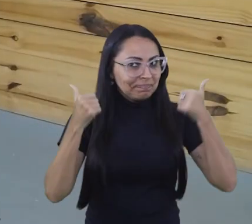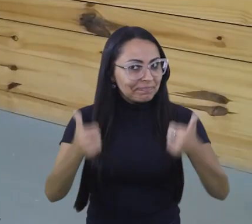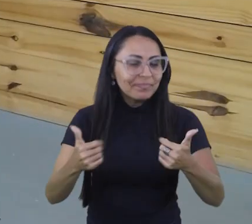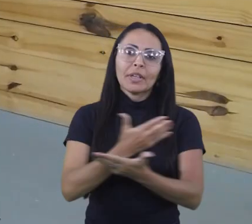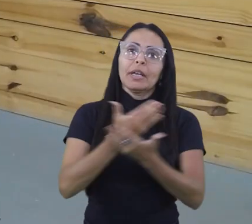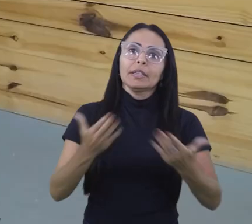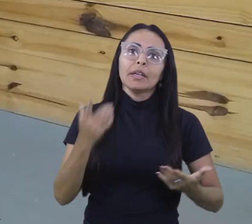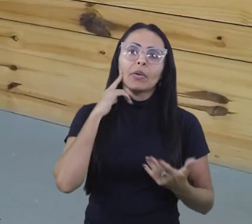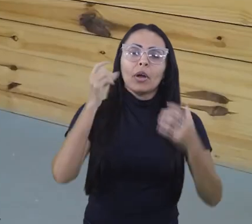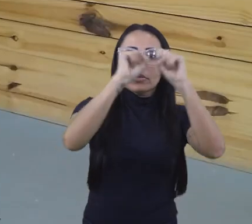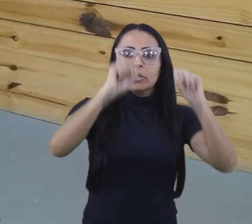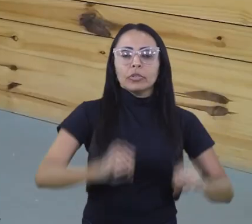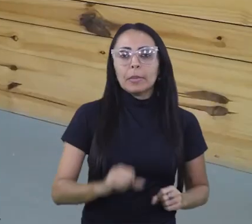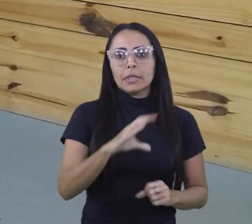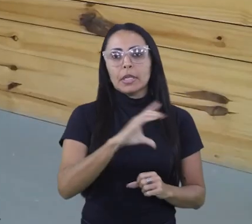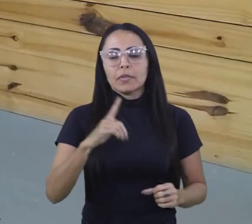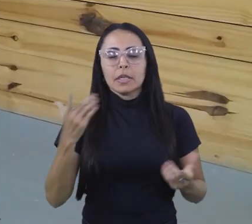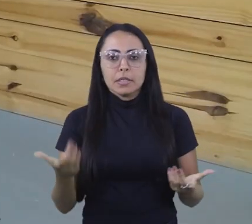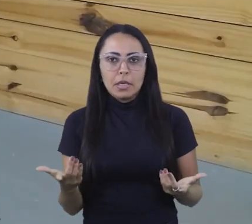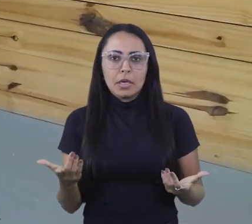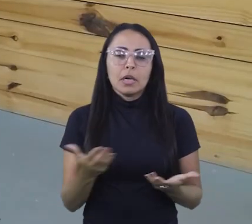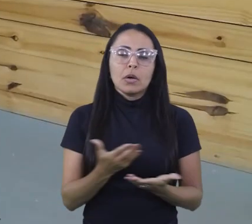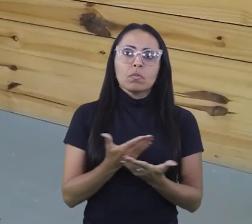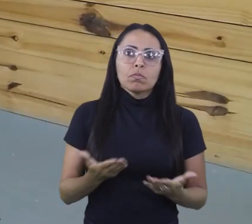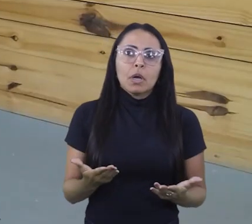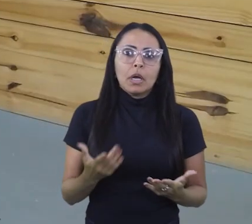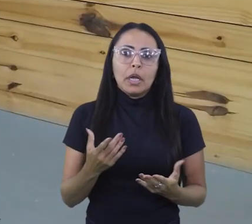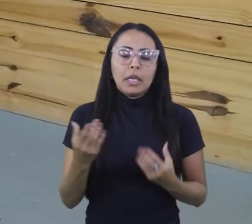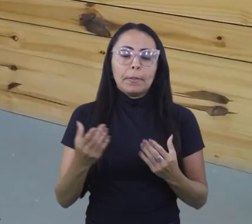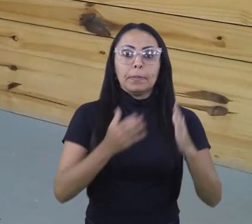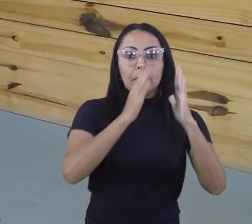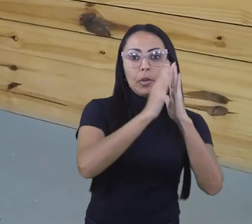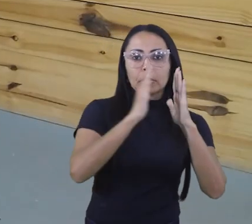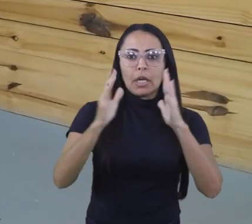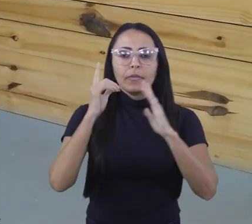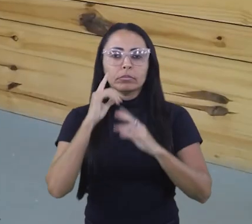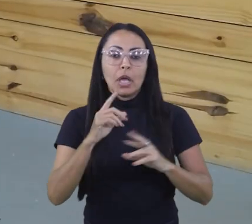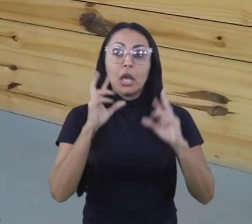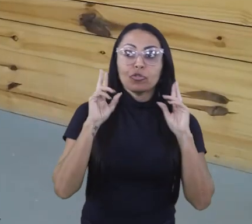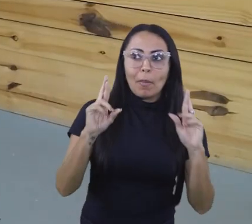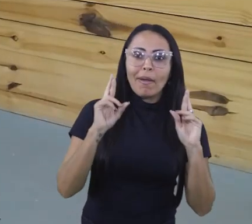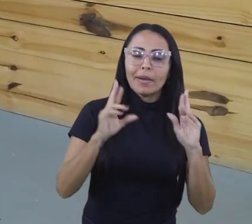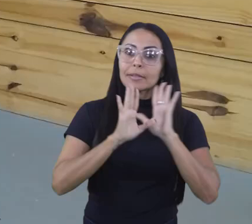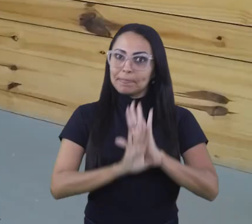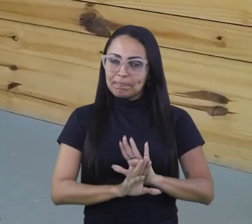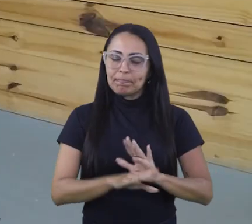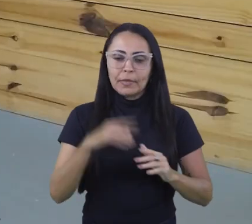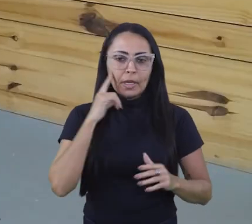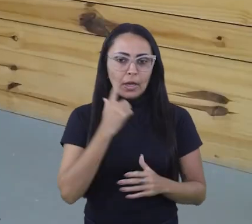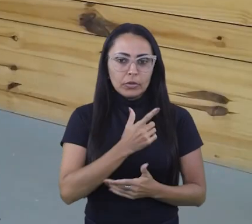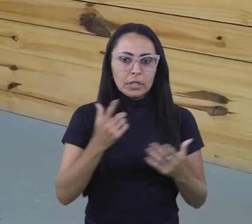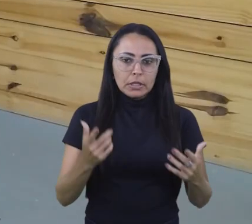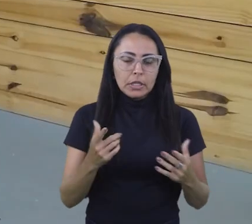Os sistemas de classificação, segundo Campos, né, as classificações bibliográficas, espera-se, em geral, né, as